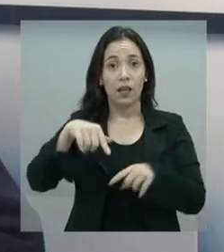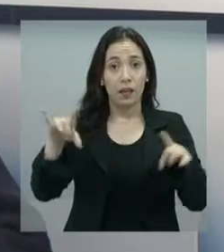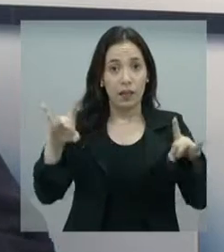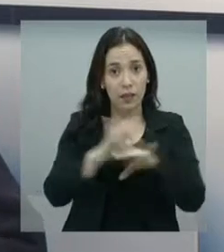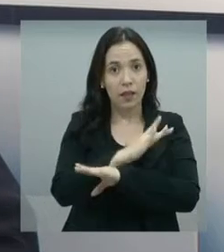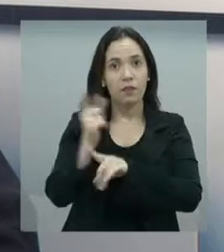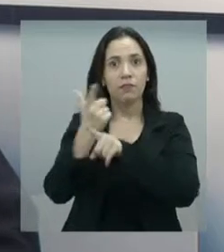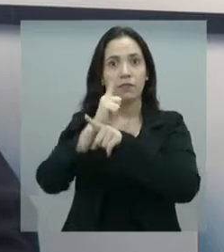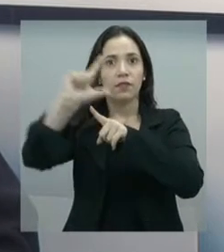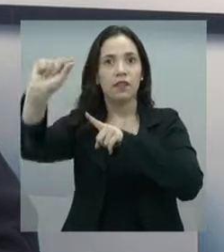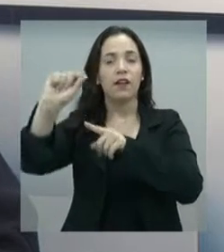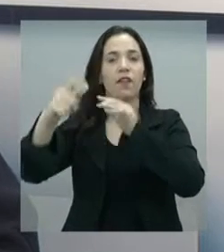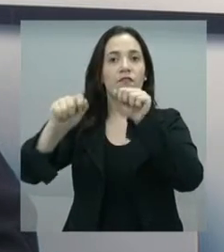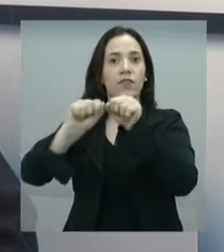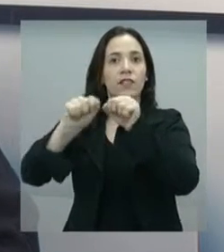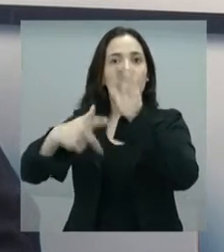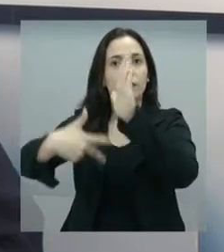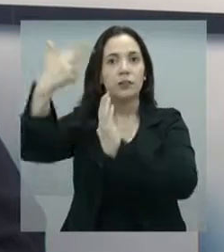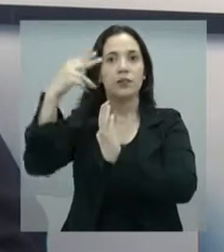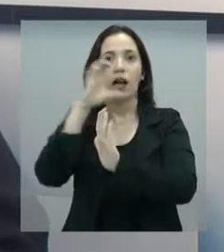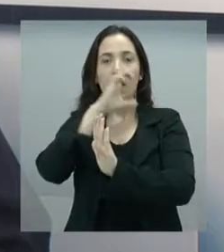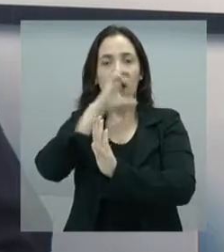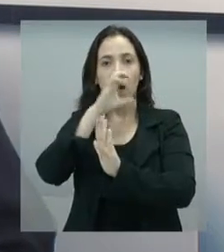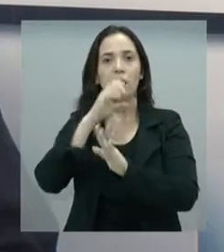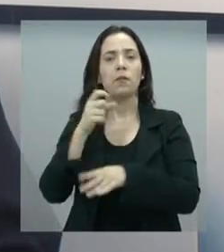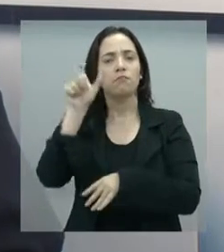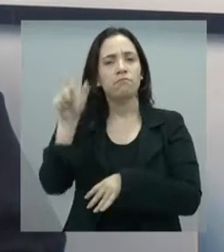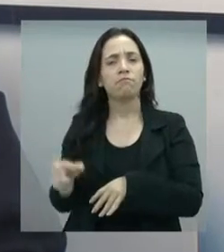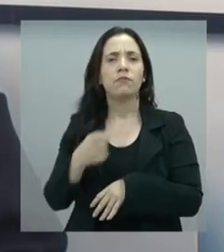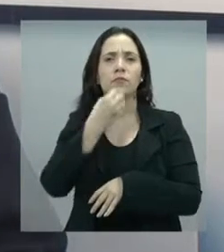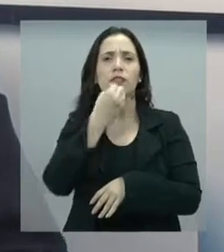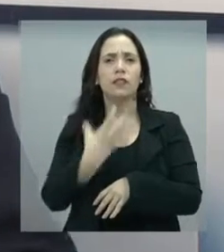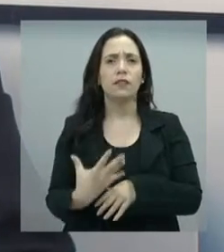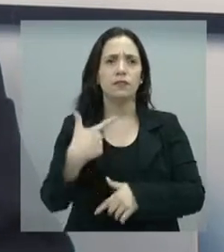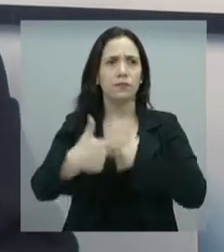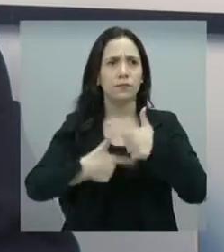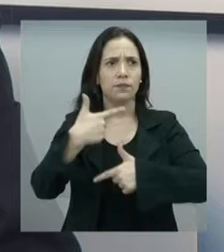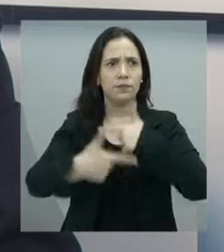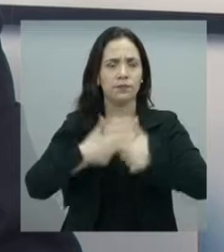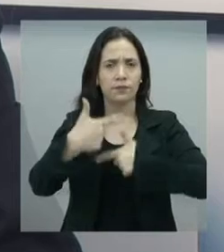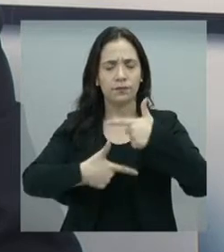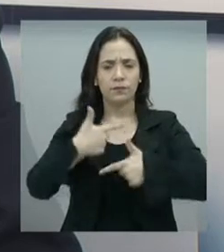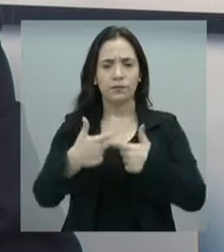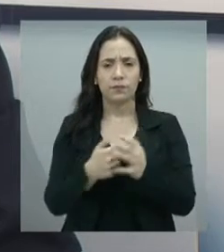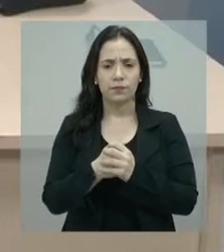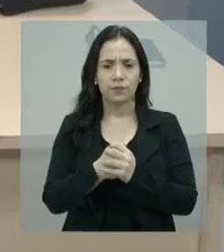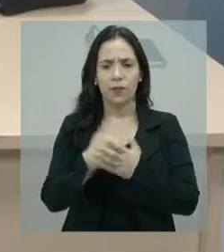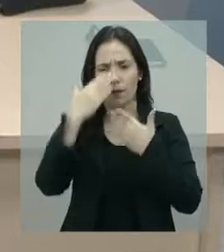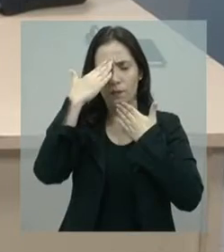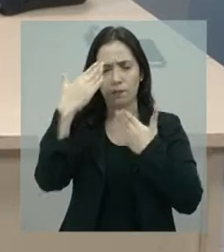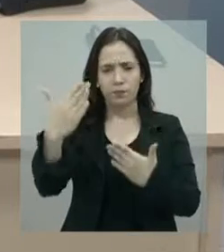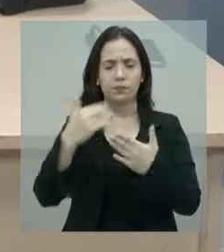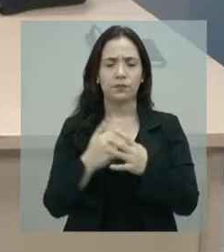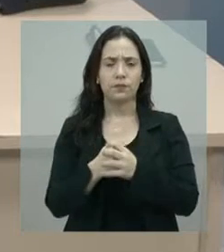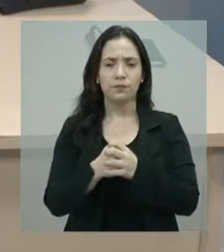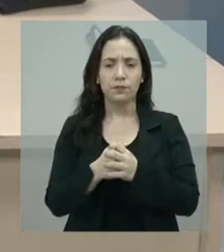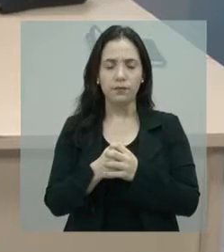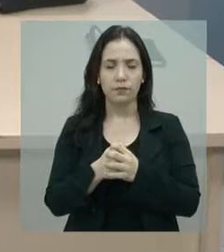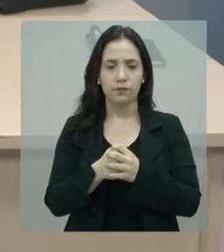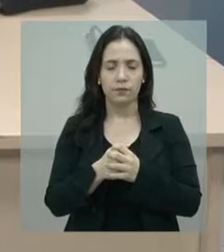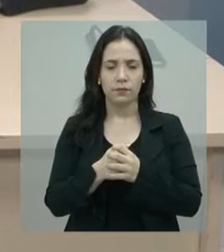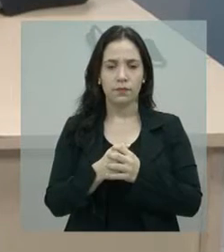eu tenho uma felicidade de ter esse homem de bem na política do Estado de Ceará e trazê-lo aqui para a gente. Deputado, obrigado pela vinda aqui ao programa Pela